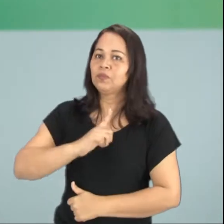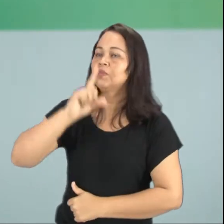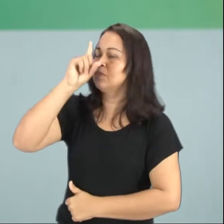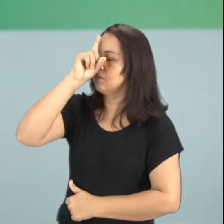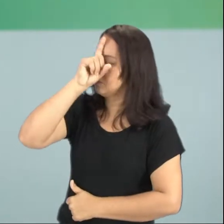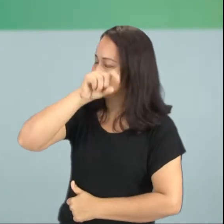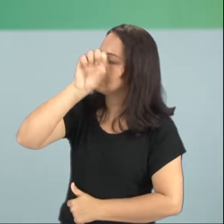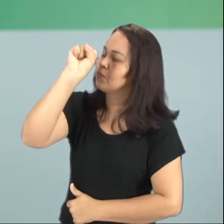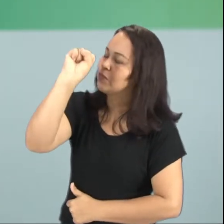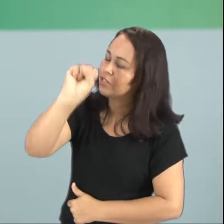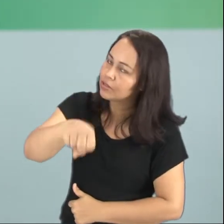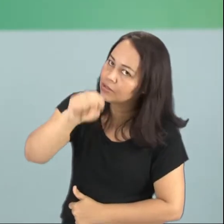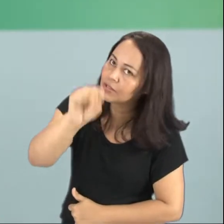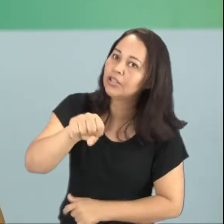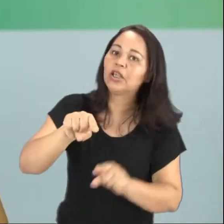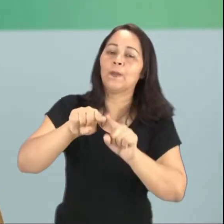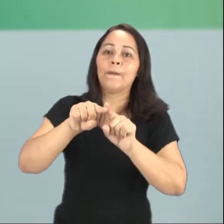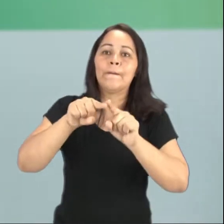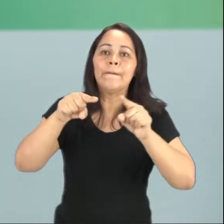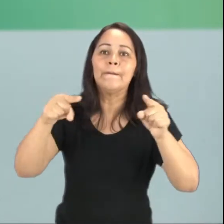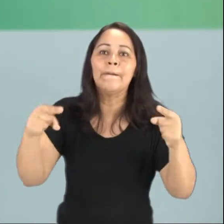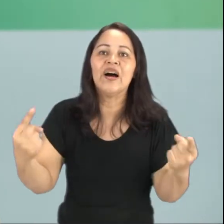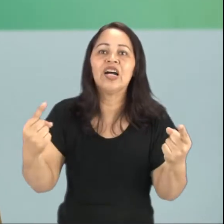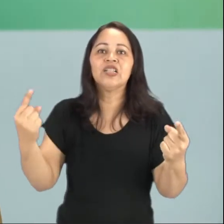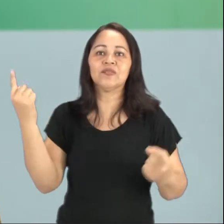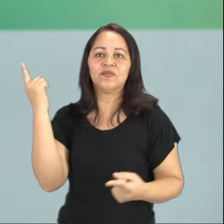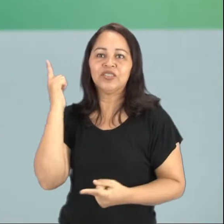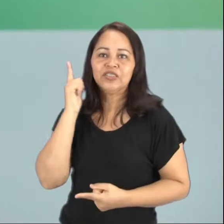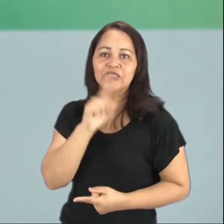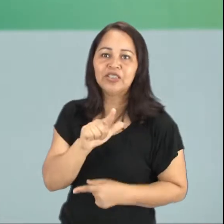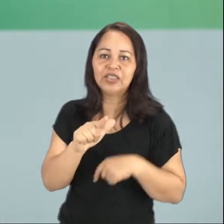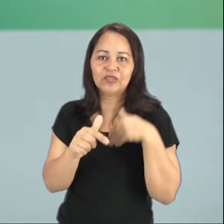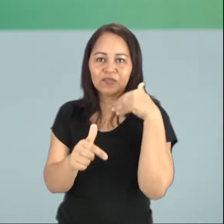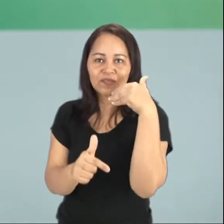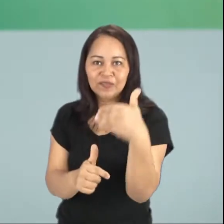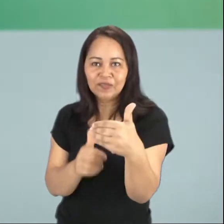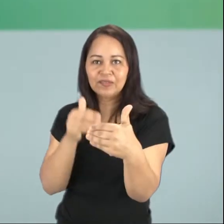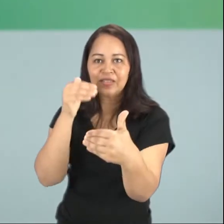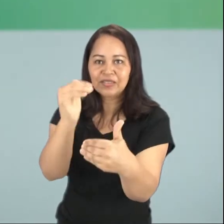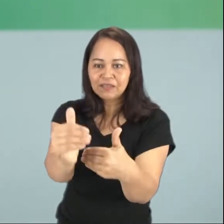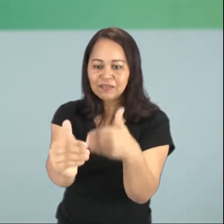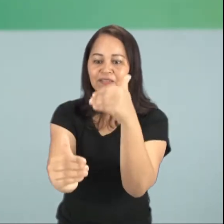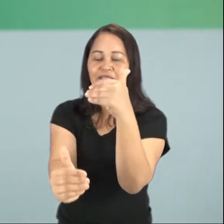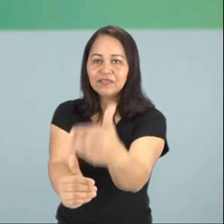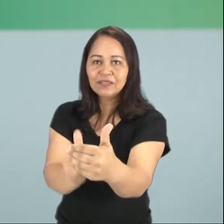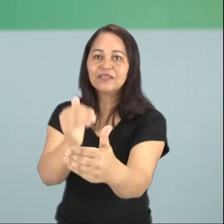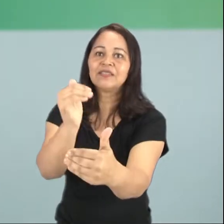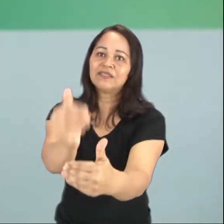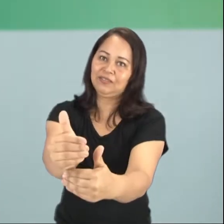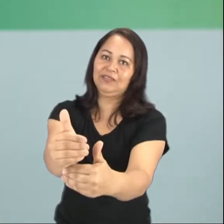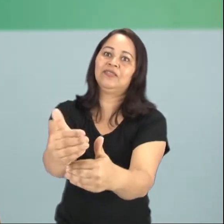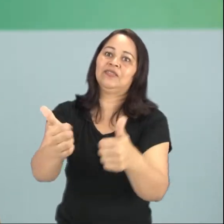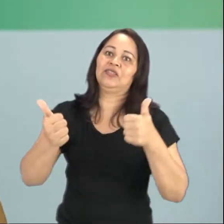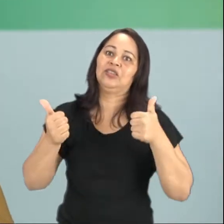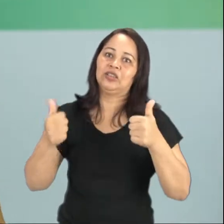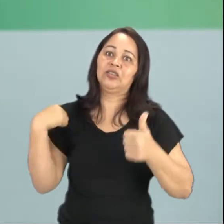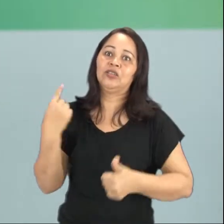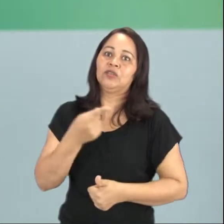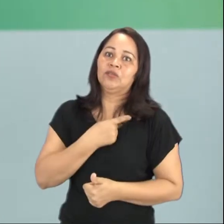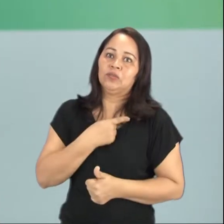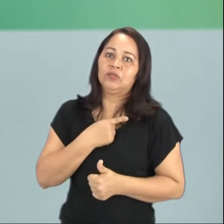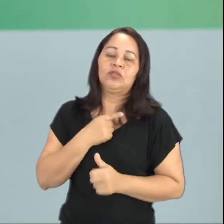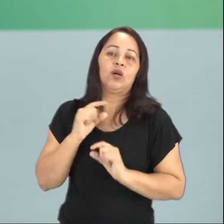Sim, nós teremos as nossas dificuldades, mas nós precisamos entender que elas são absolutamente normais e que nós vamos encará-las